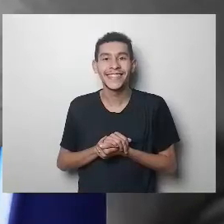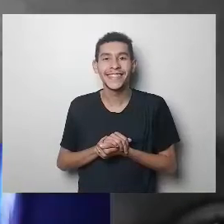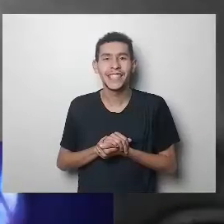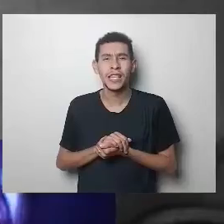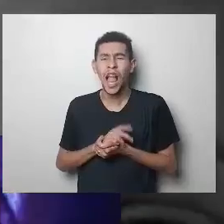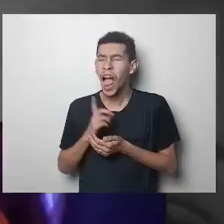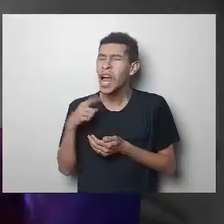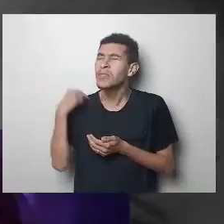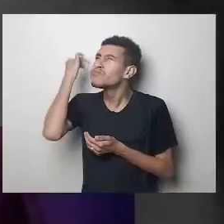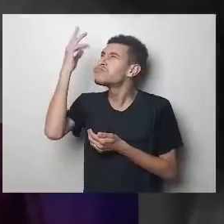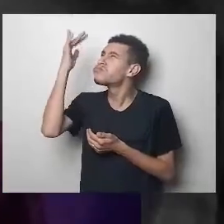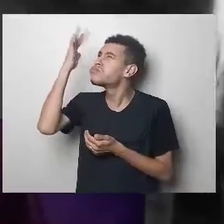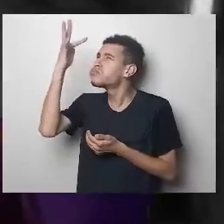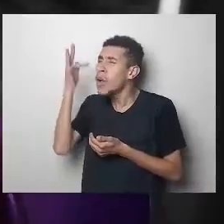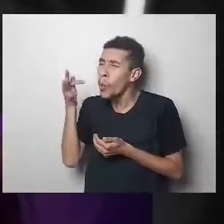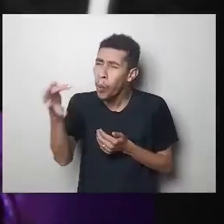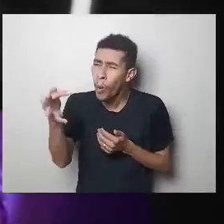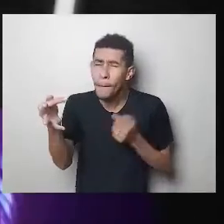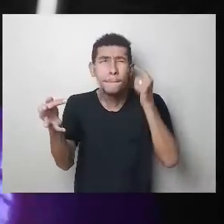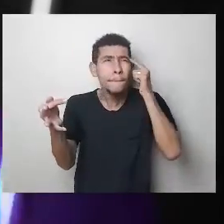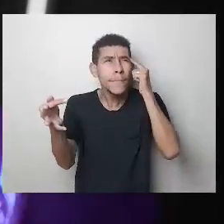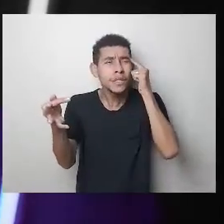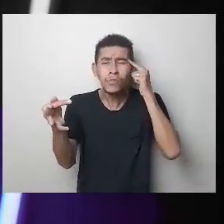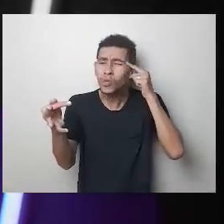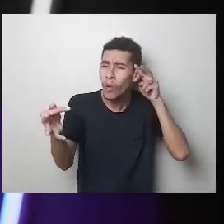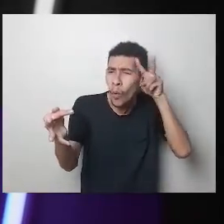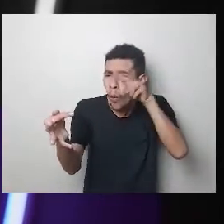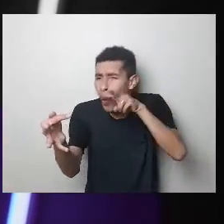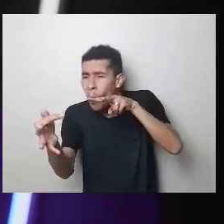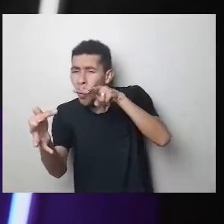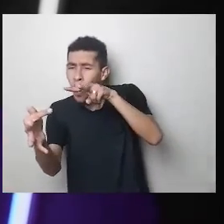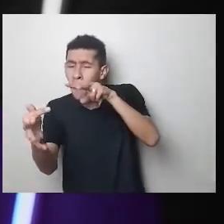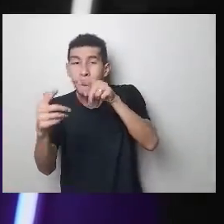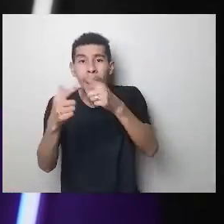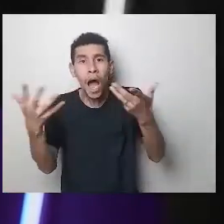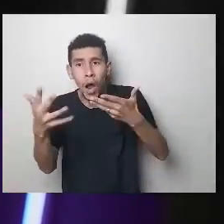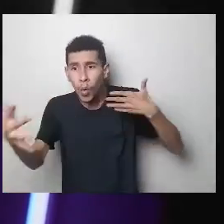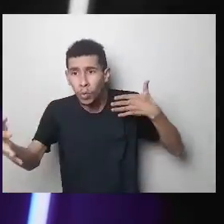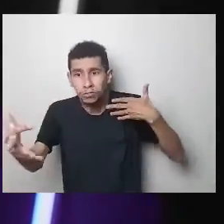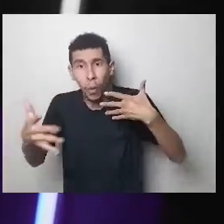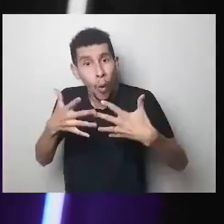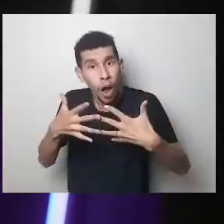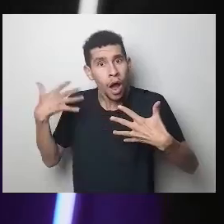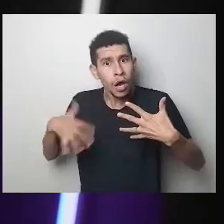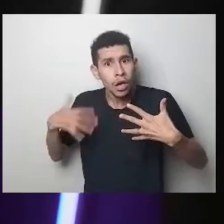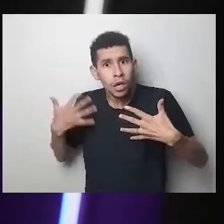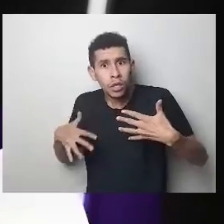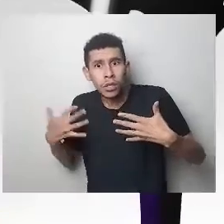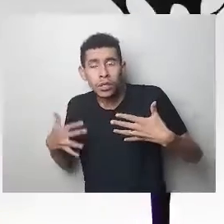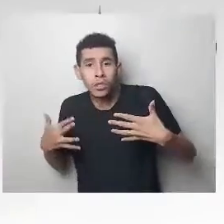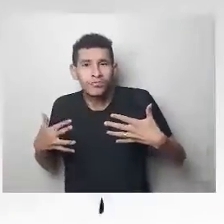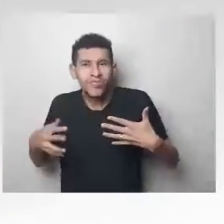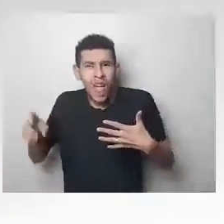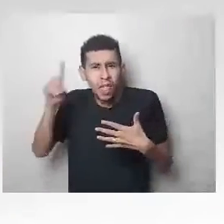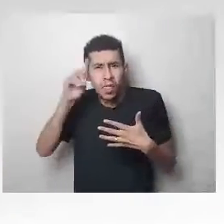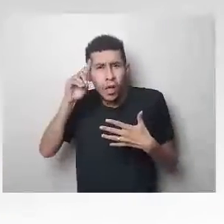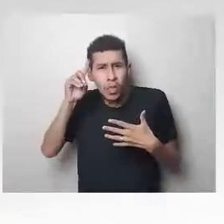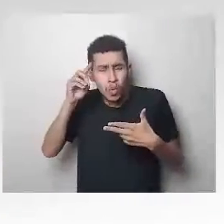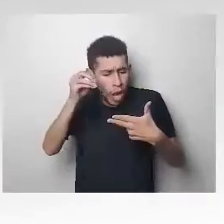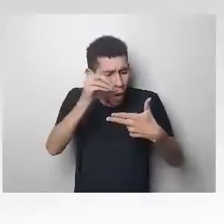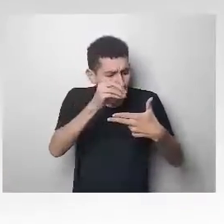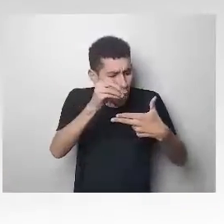Quando pensamos no futuro, imaginamos olhar para a frente. Mas o futuro já está ao nosso lado. Todos os dias a